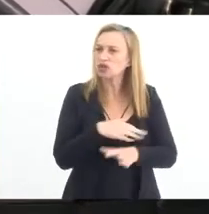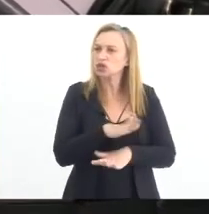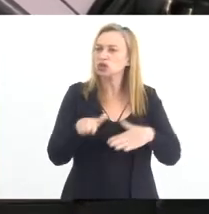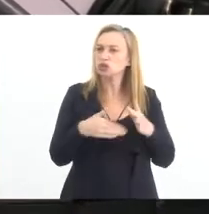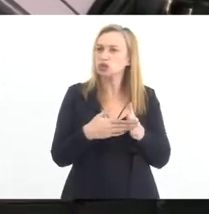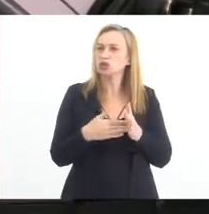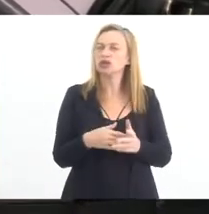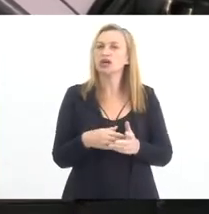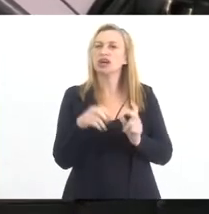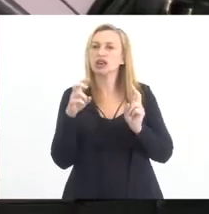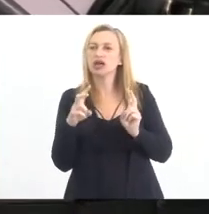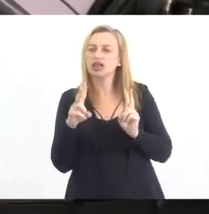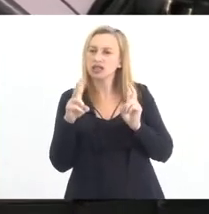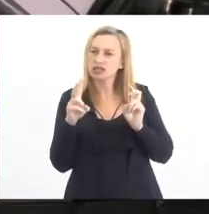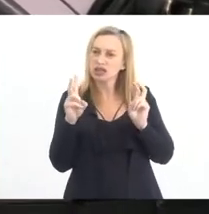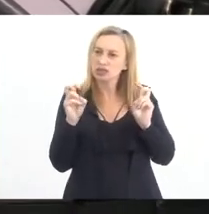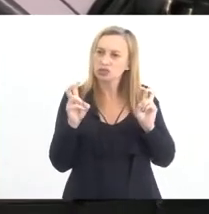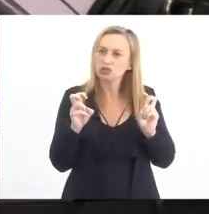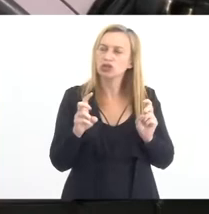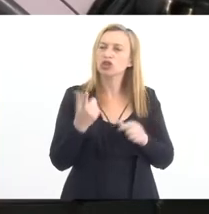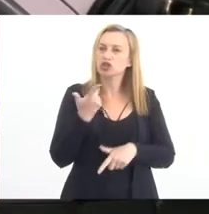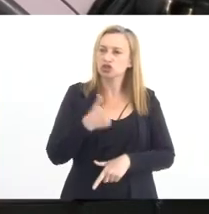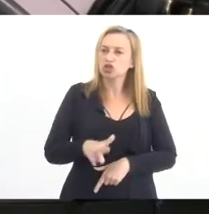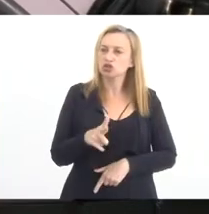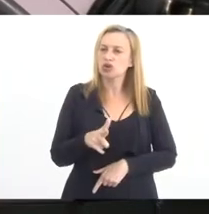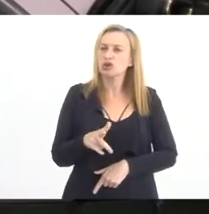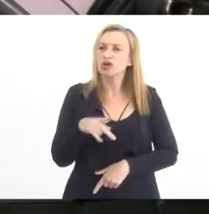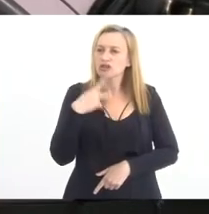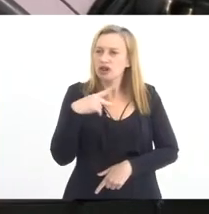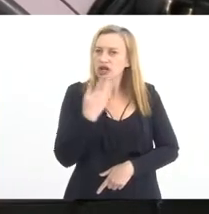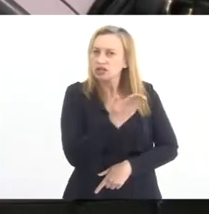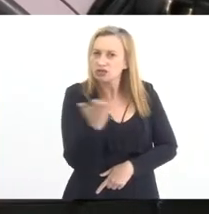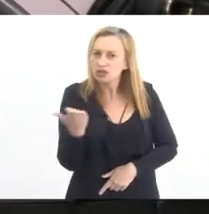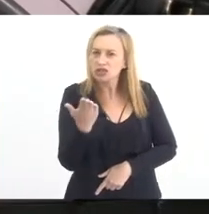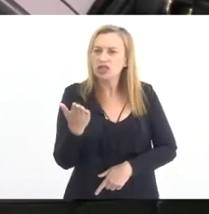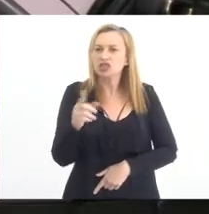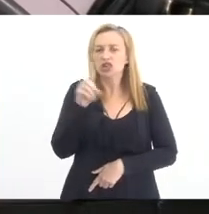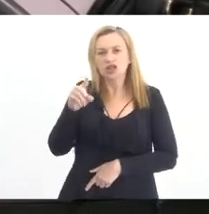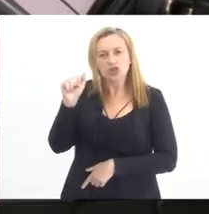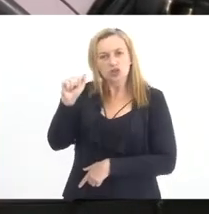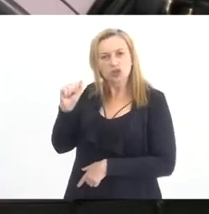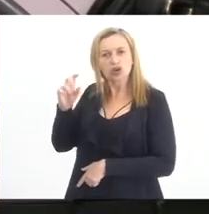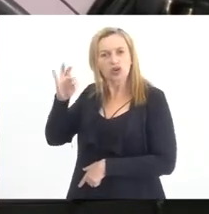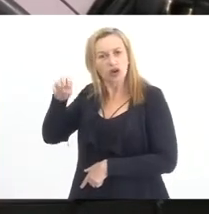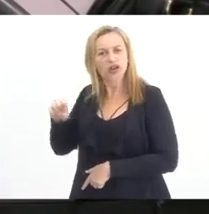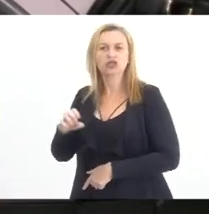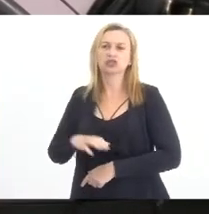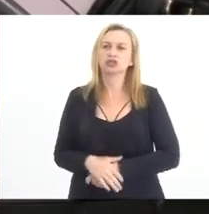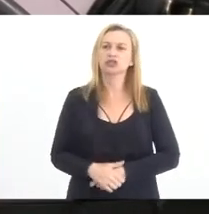a essa casa. Então, mais uma vez, reportando a vocês que vieram da Zona Oeste.